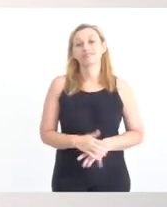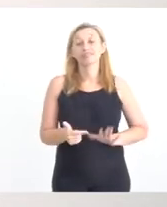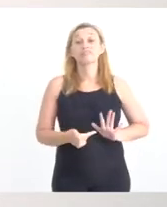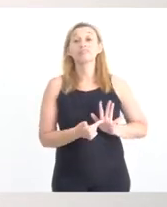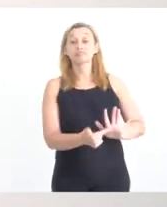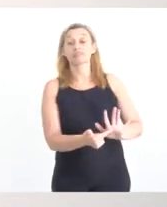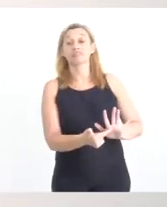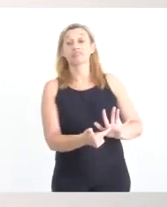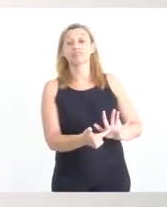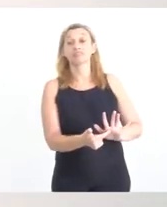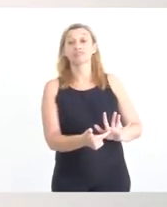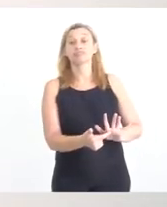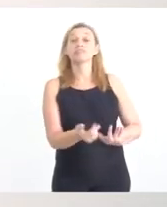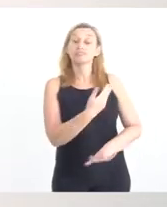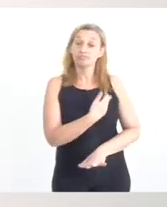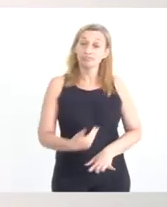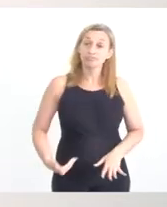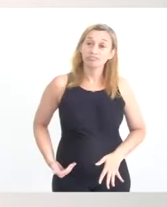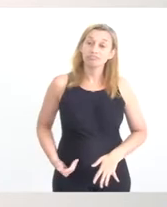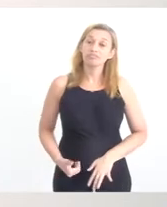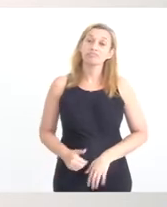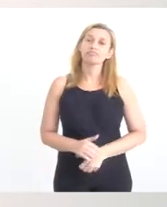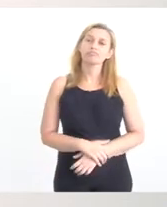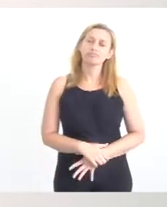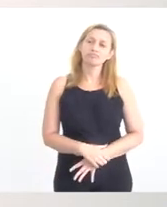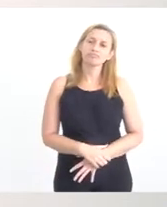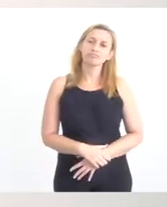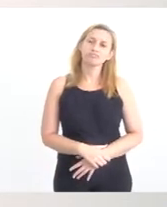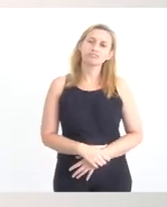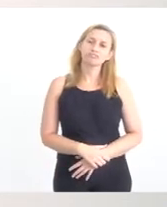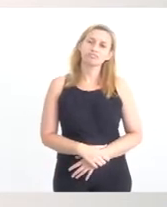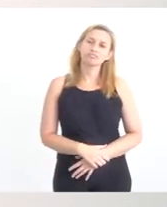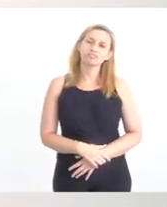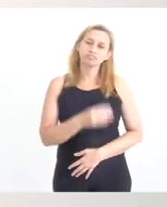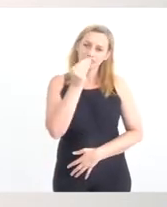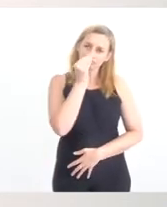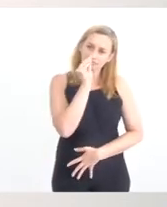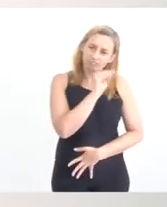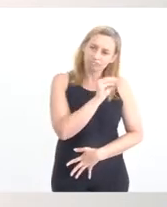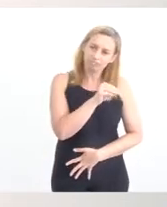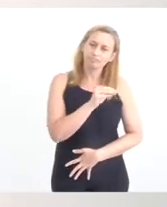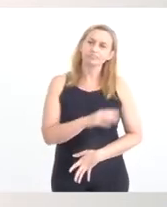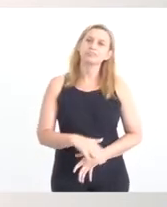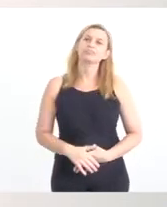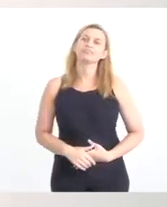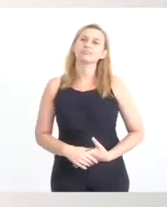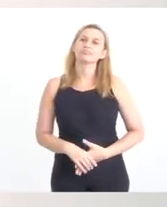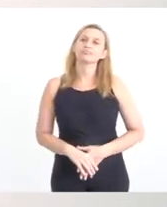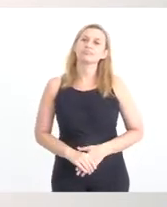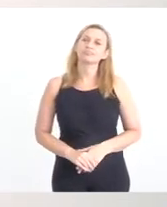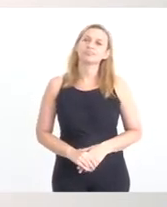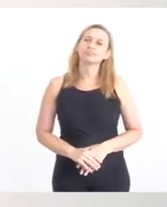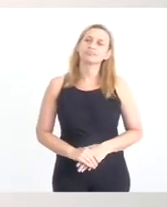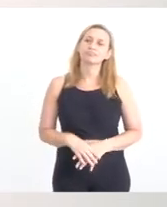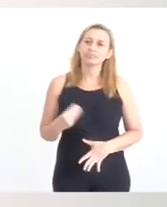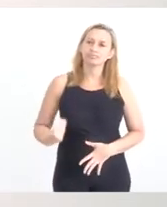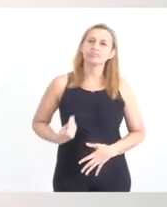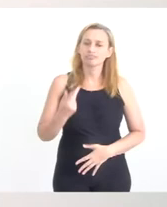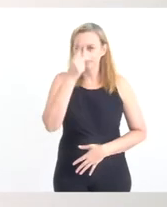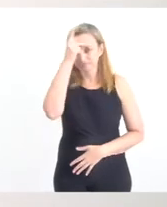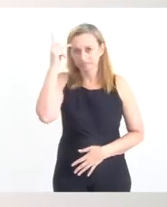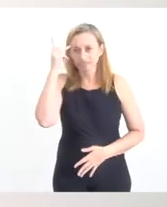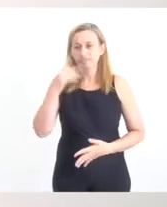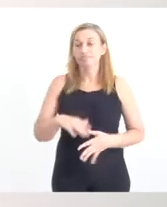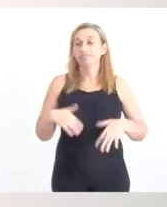ferida desse governo que foi omisso que foi negligente diante da vida das